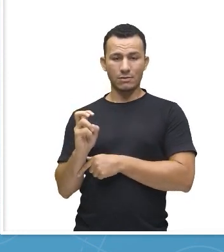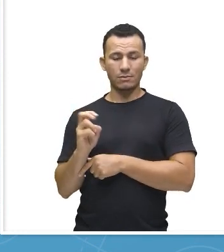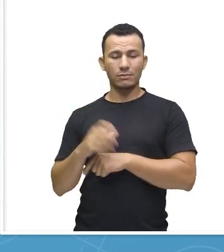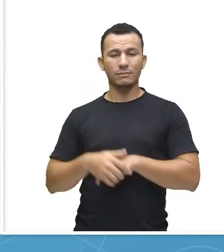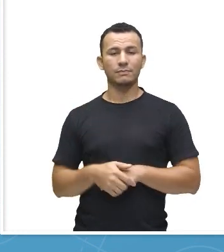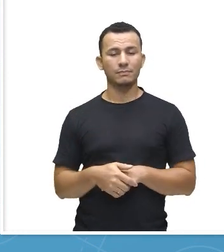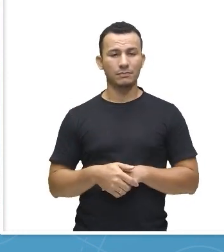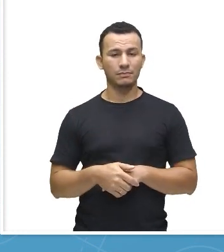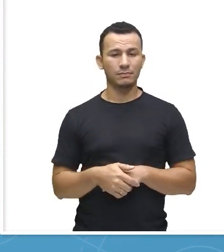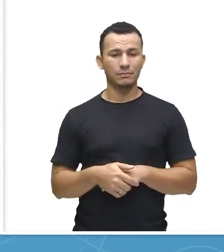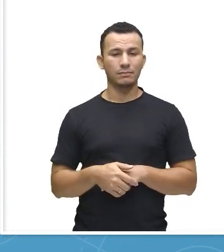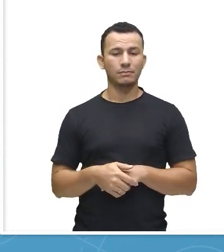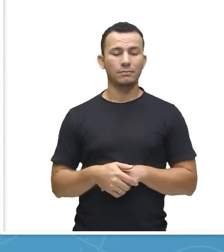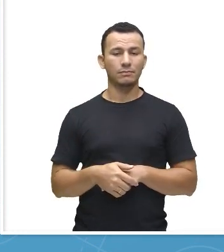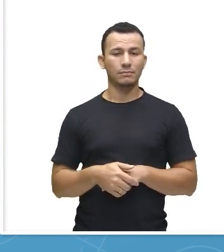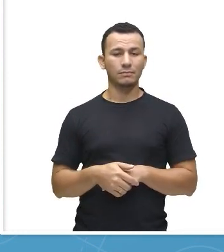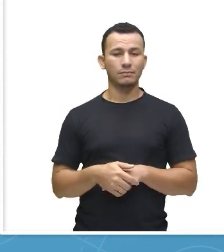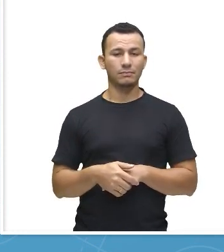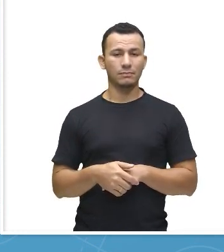e o resto é zero.